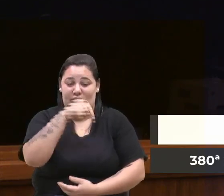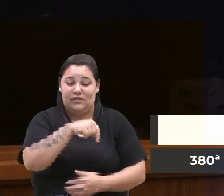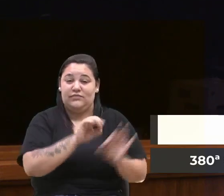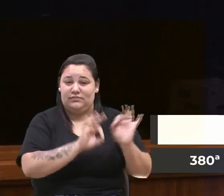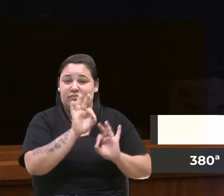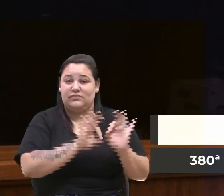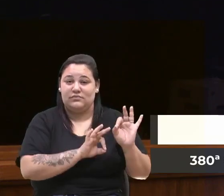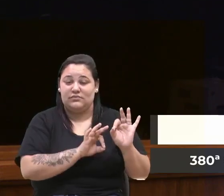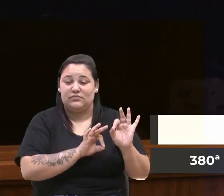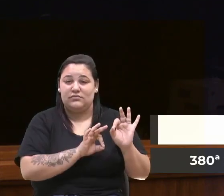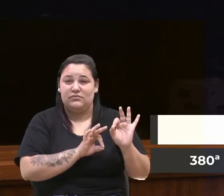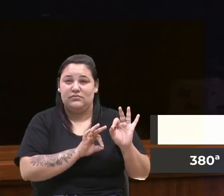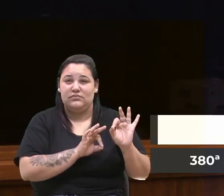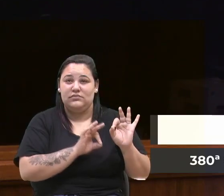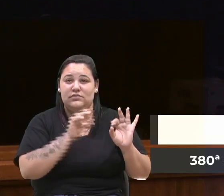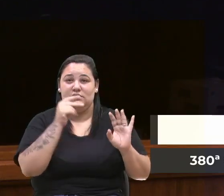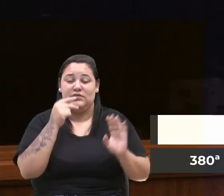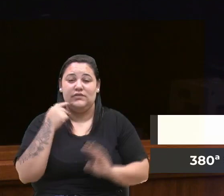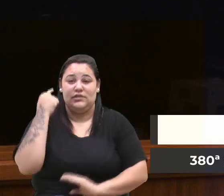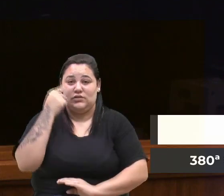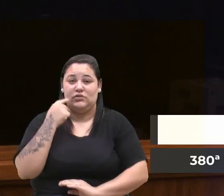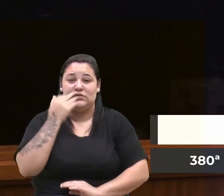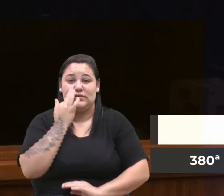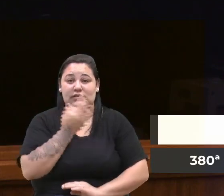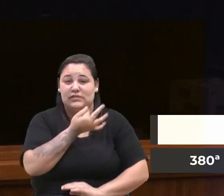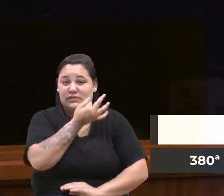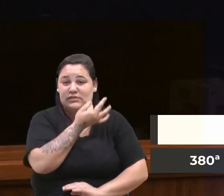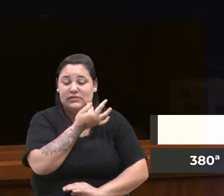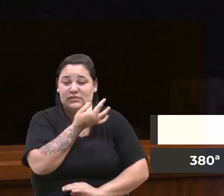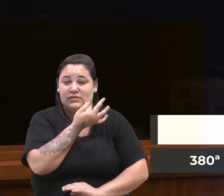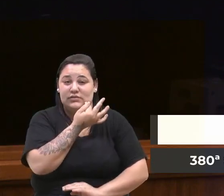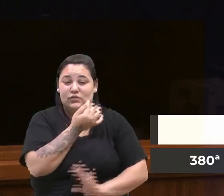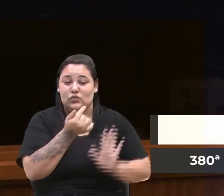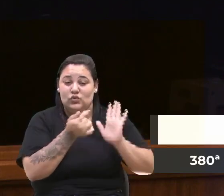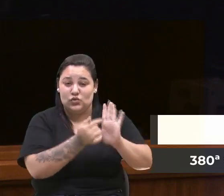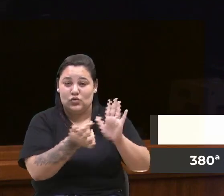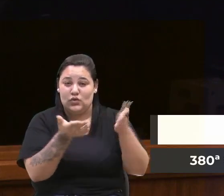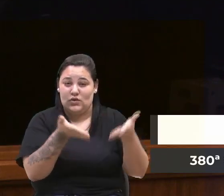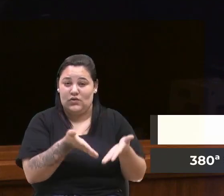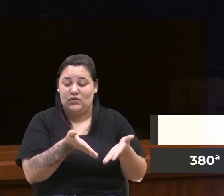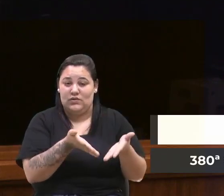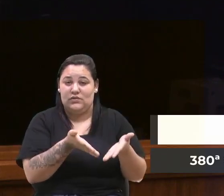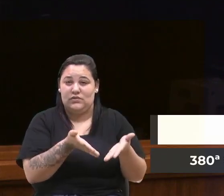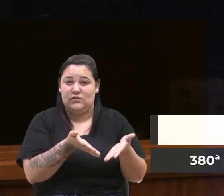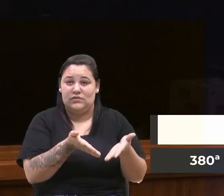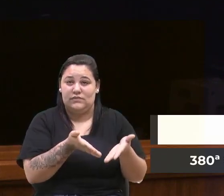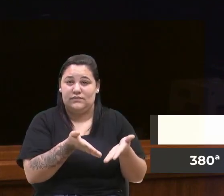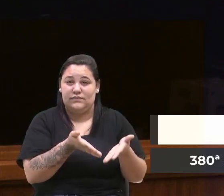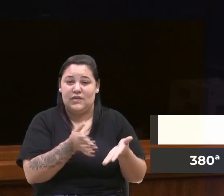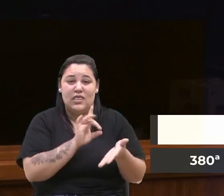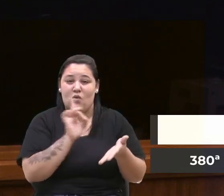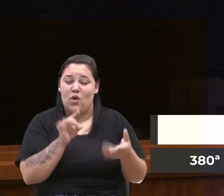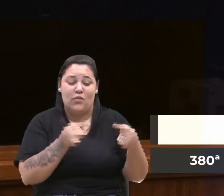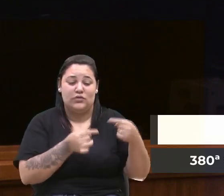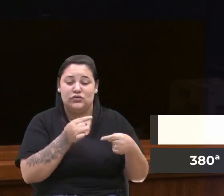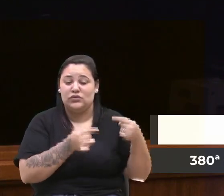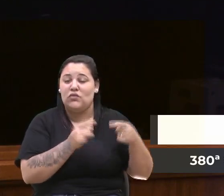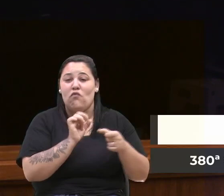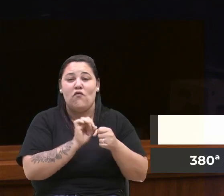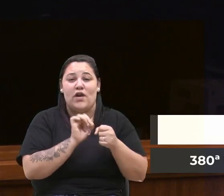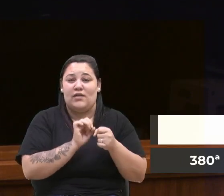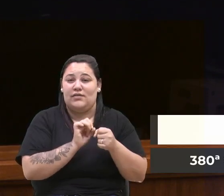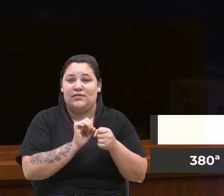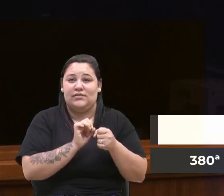a vereadora Tatiane Frisso colocou agora, ela não é fruto de um debate feito